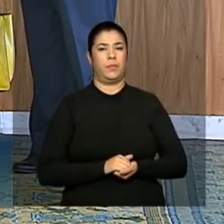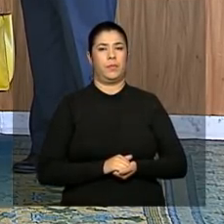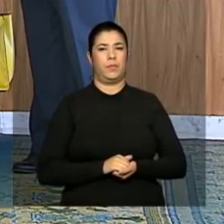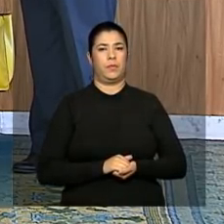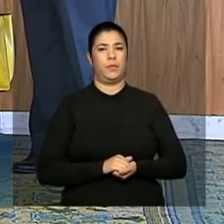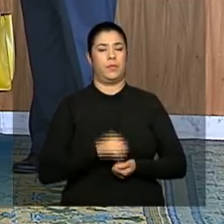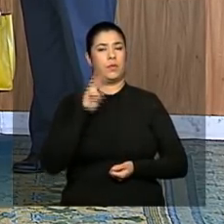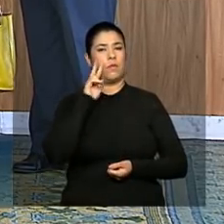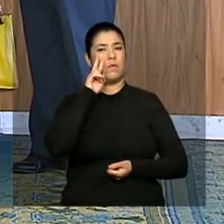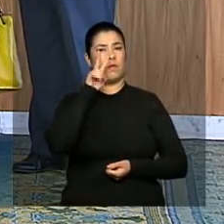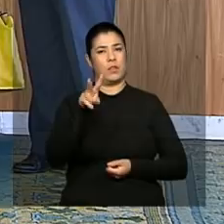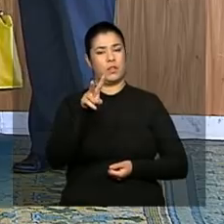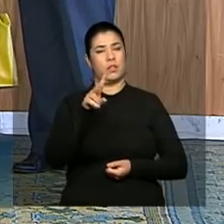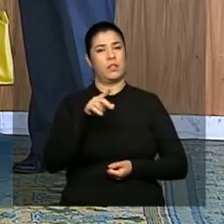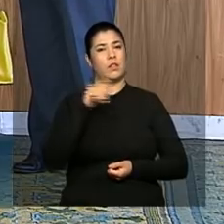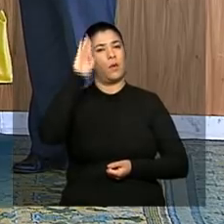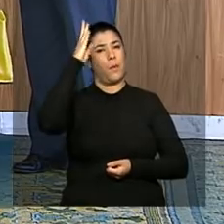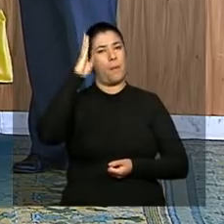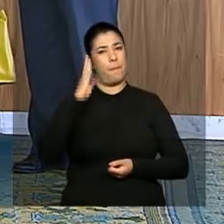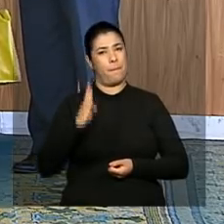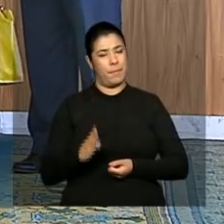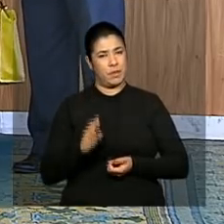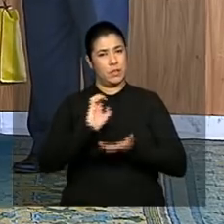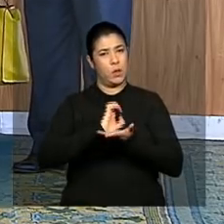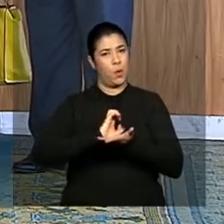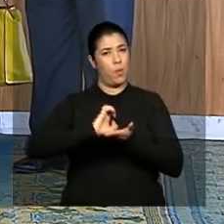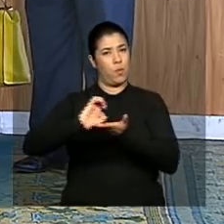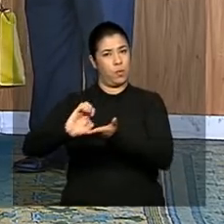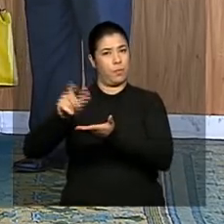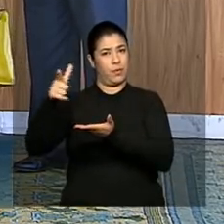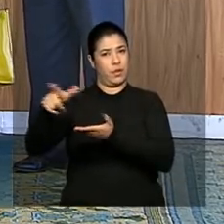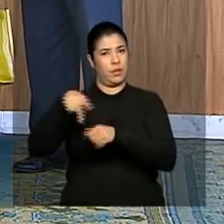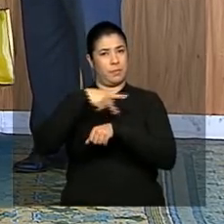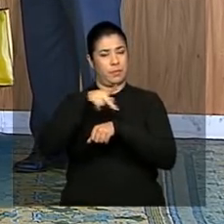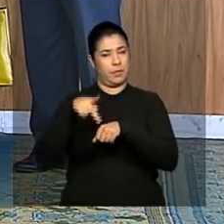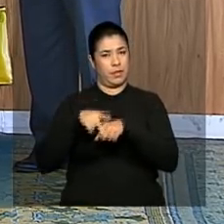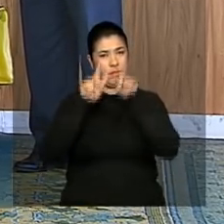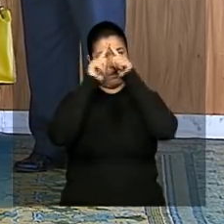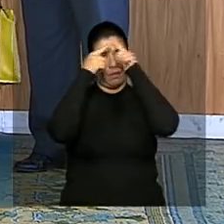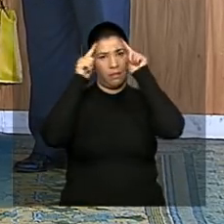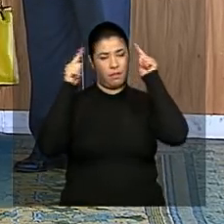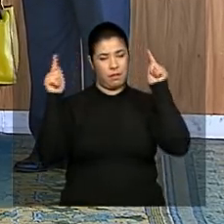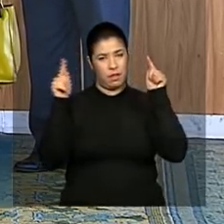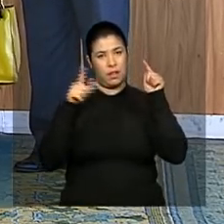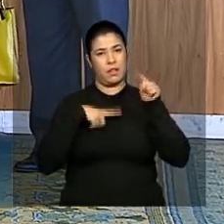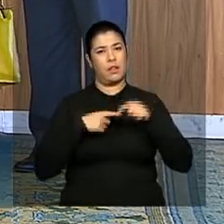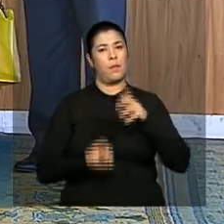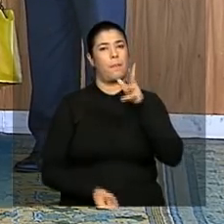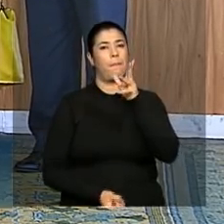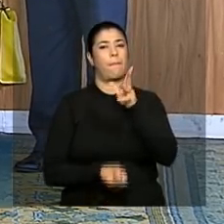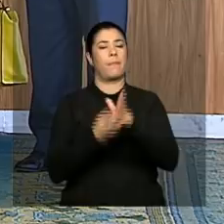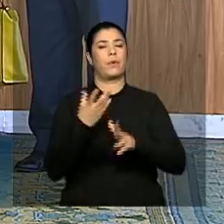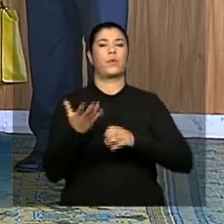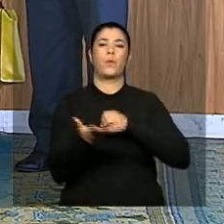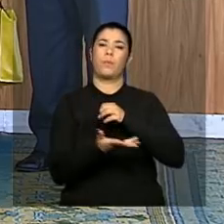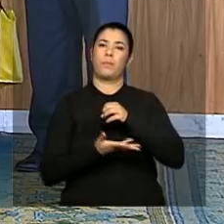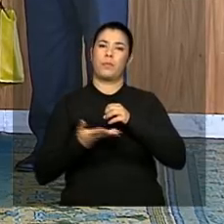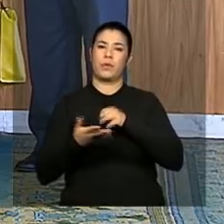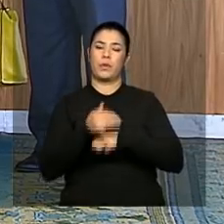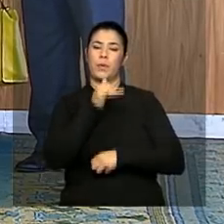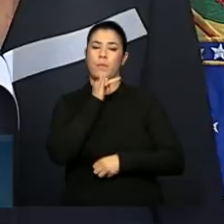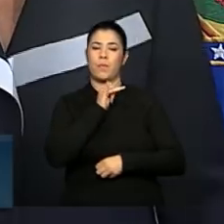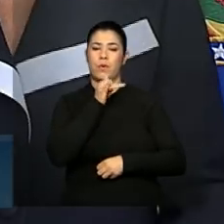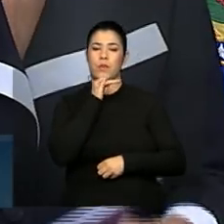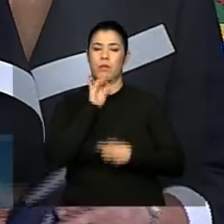As exportações brasileiras para a Grécia são compostas, em sua maior parte, por produtos básicos, com destaque para o